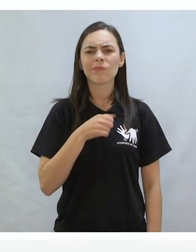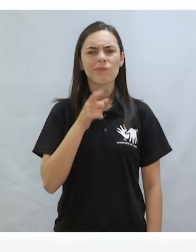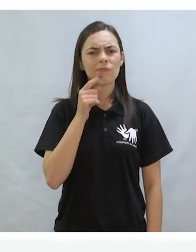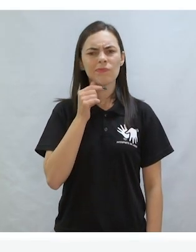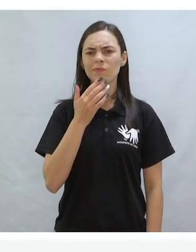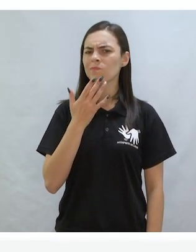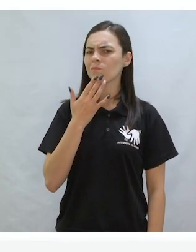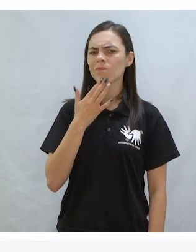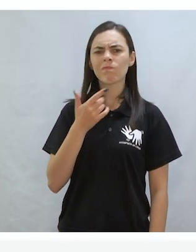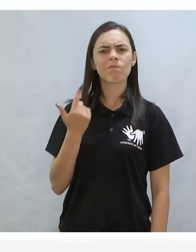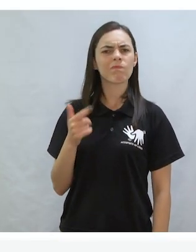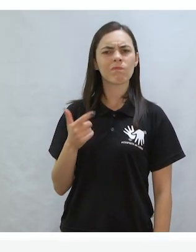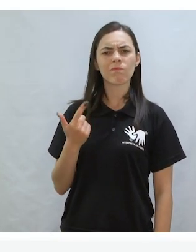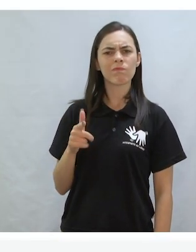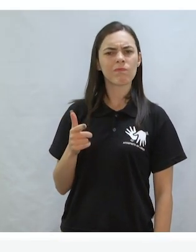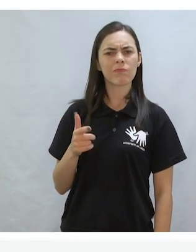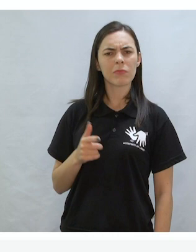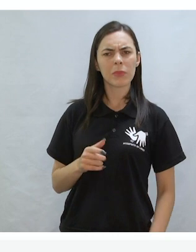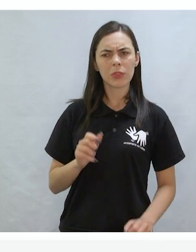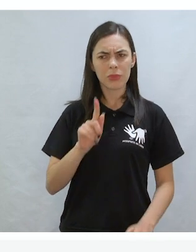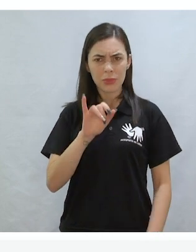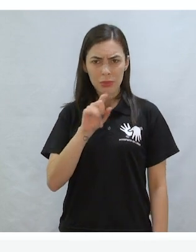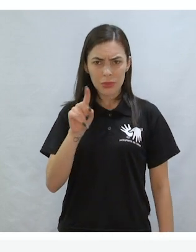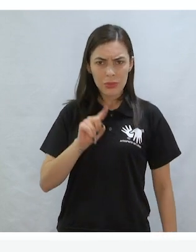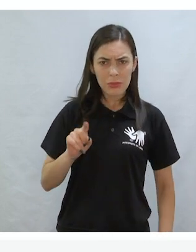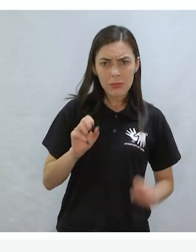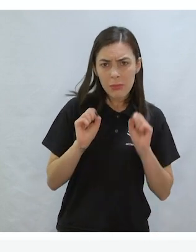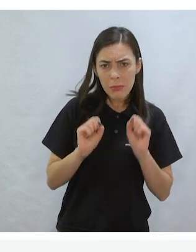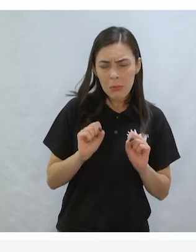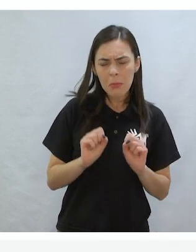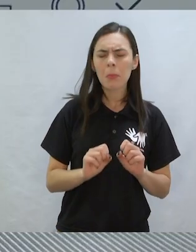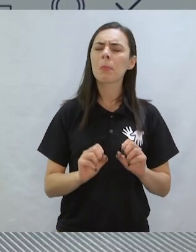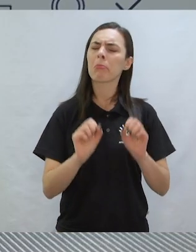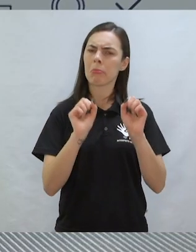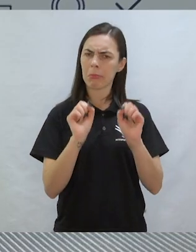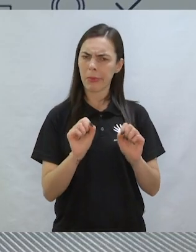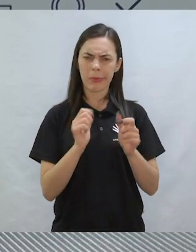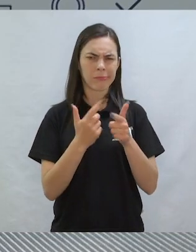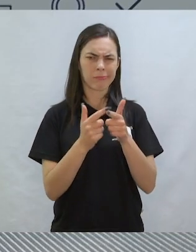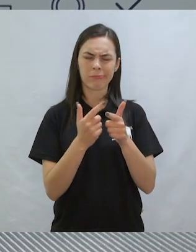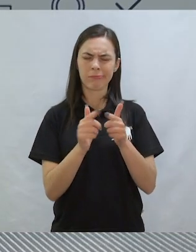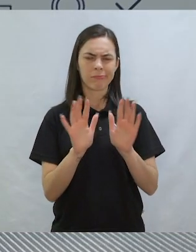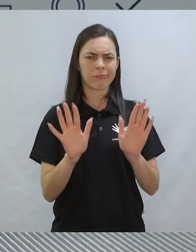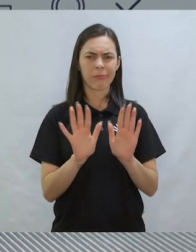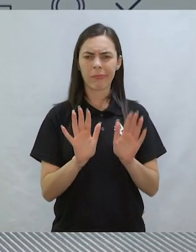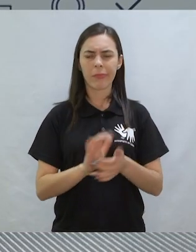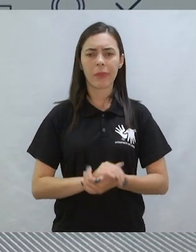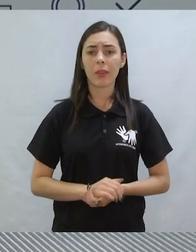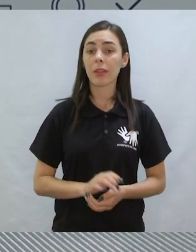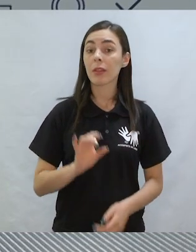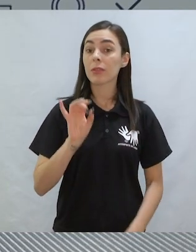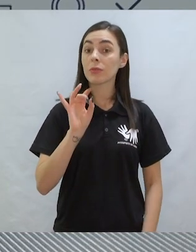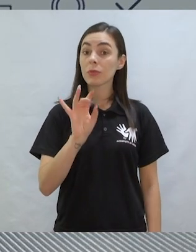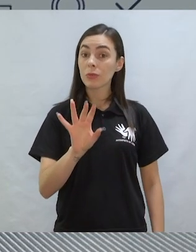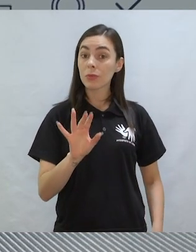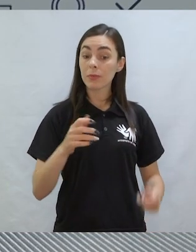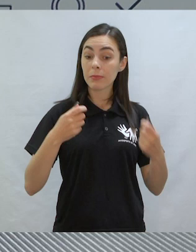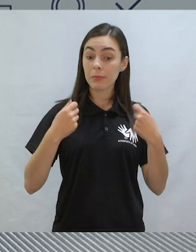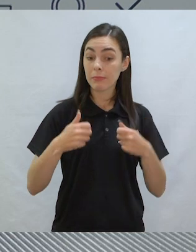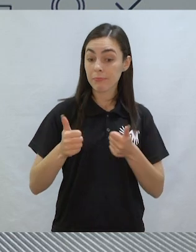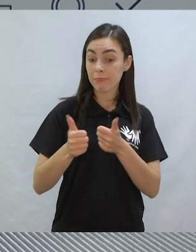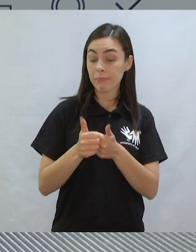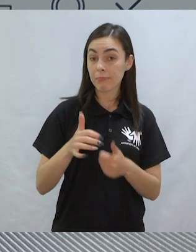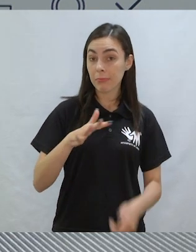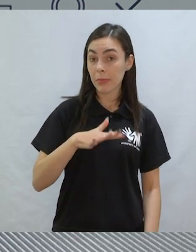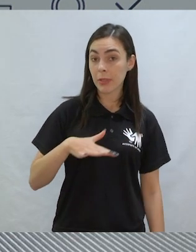Prof, eu não tenho lápis de cor. Pode ser giz de cera? Pode, não tem problema, tá? É só para você